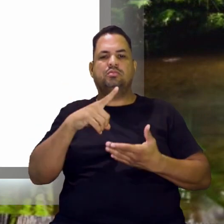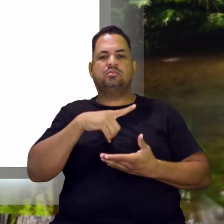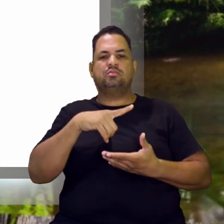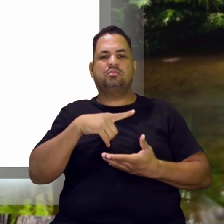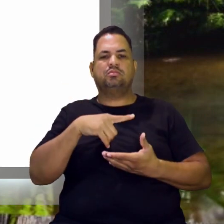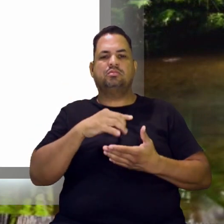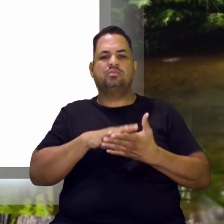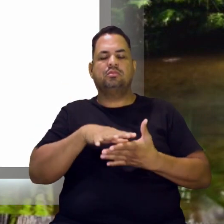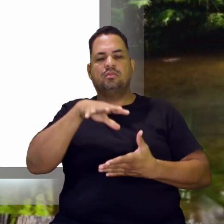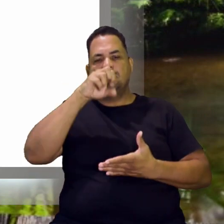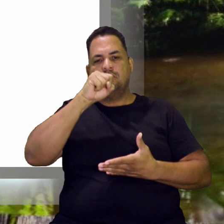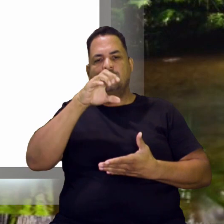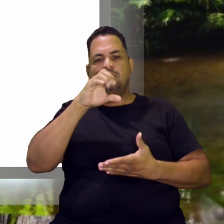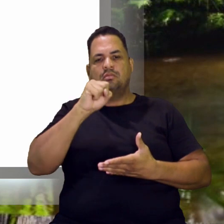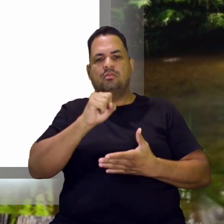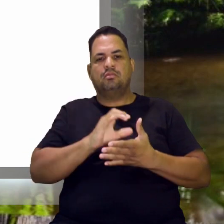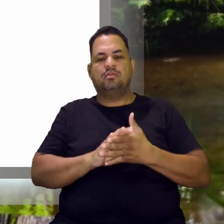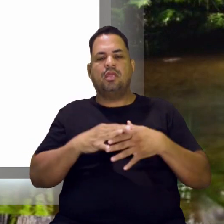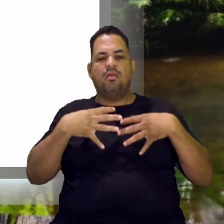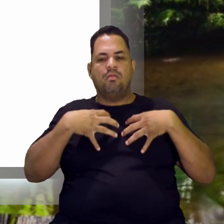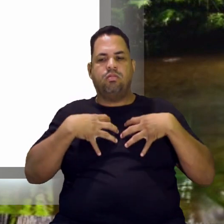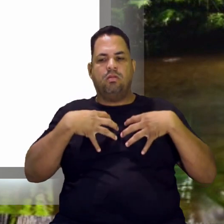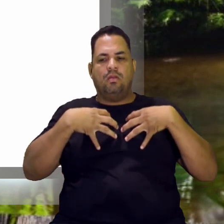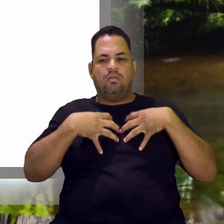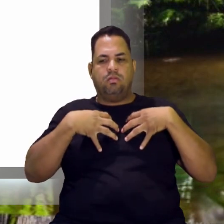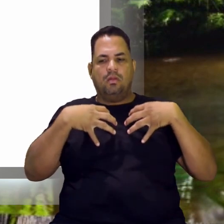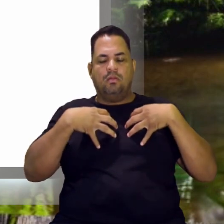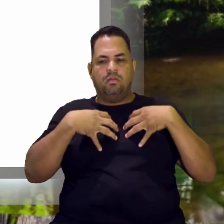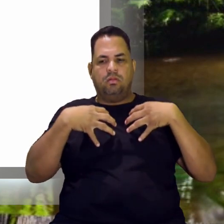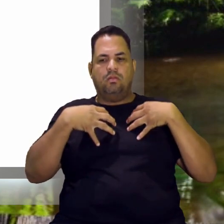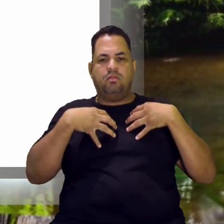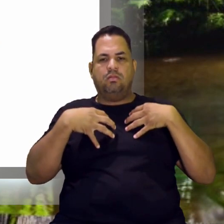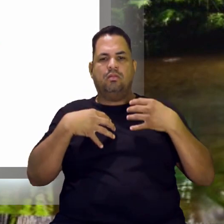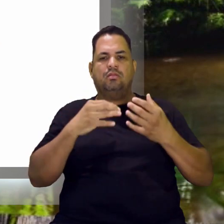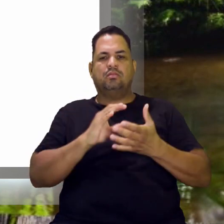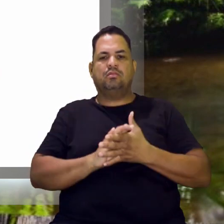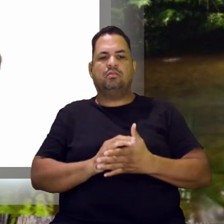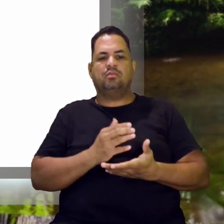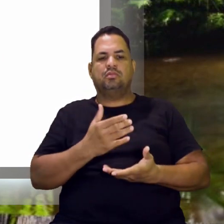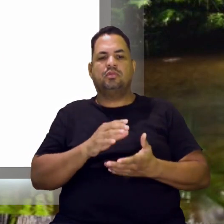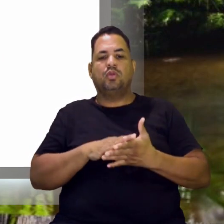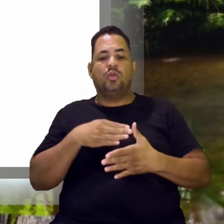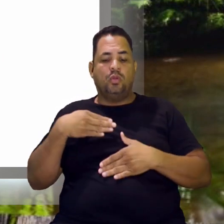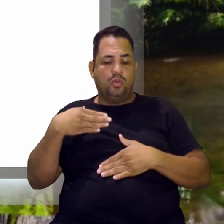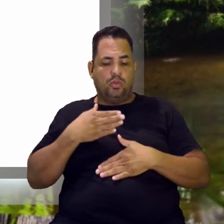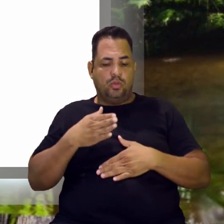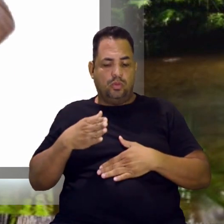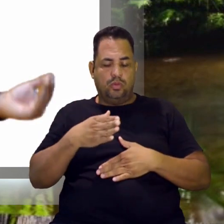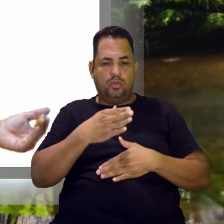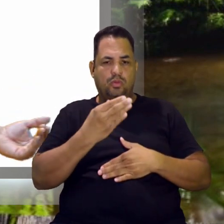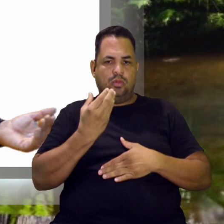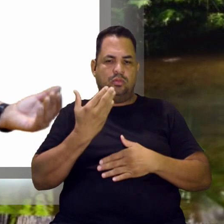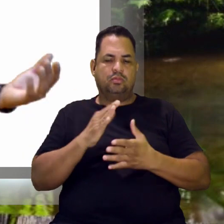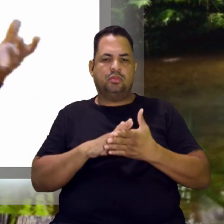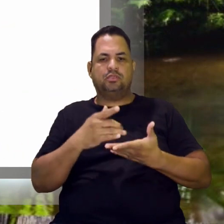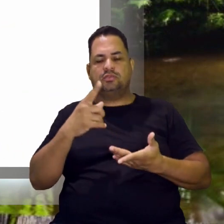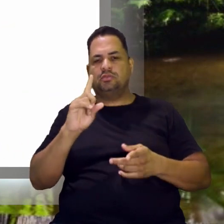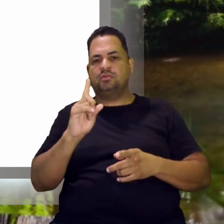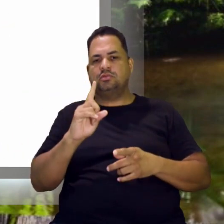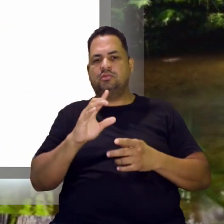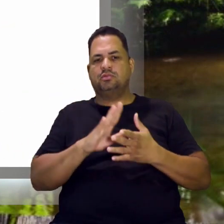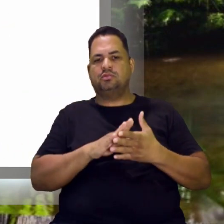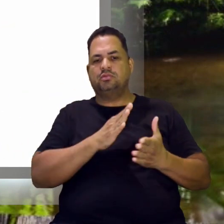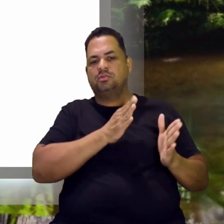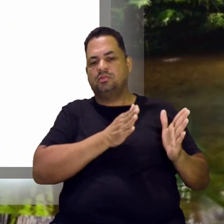a respiração pulmonar. No caso dos anfíbios, por exemplo, a gente vai encontrar lá a fase aquática e